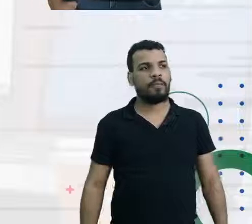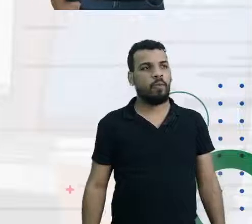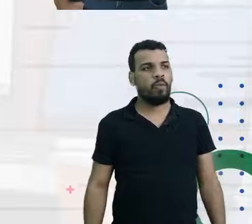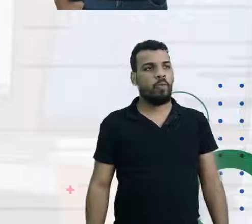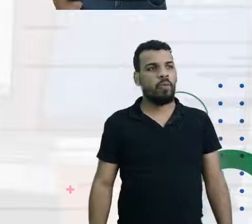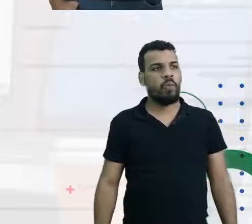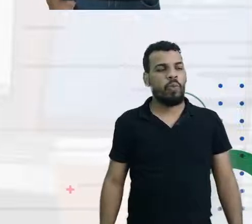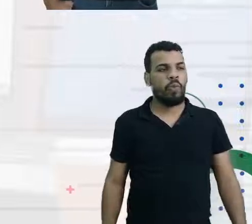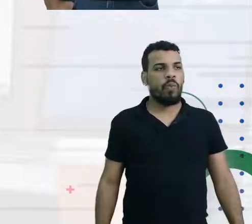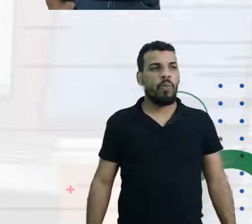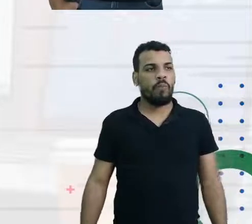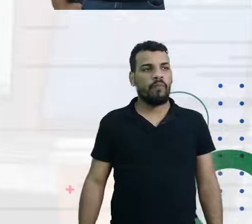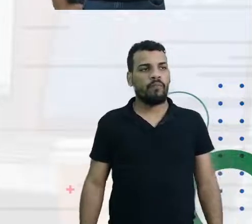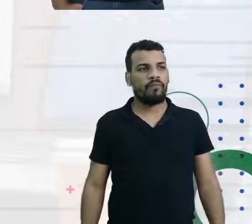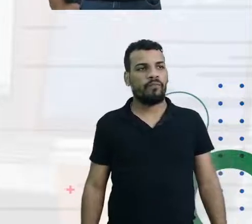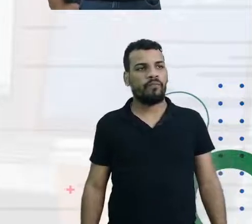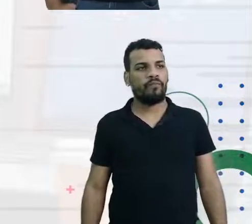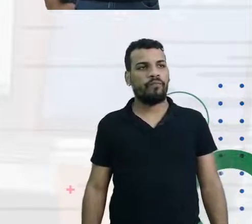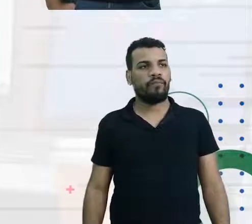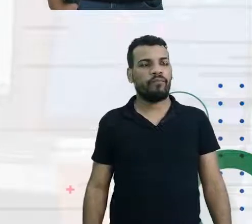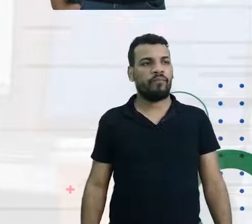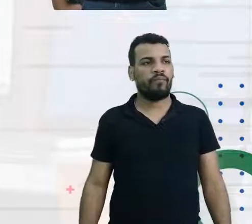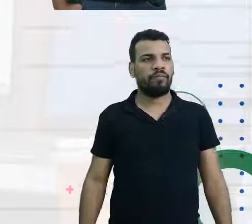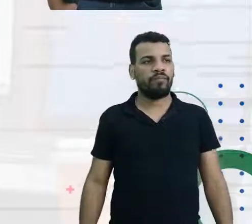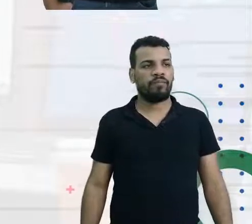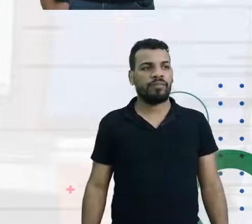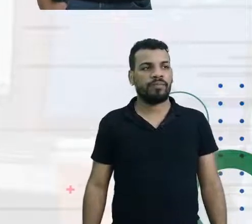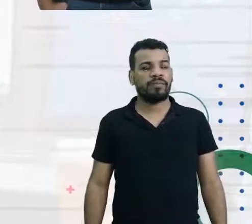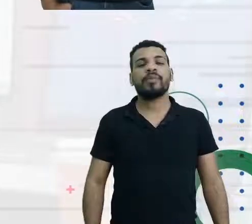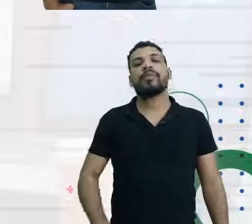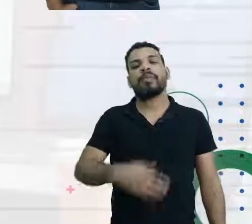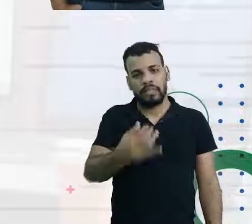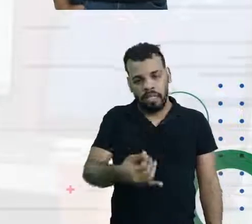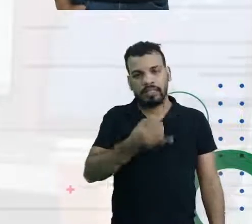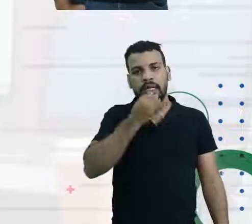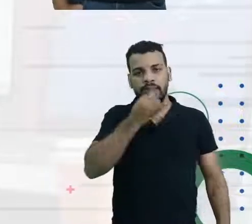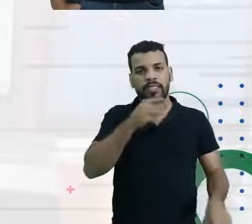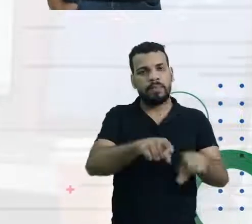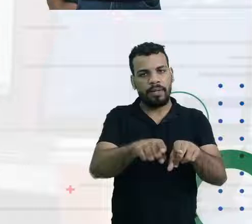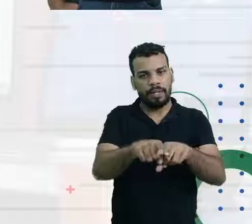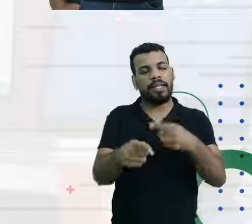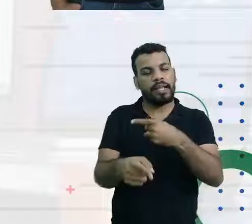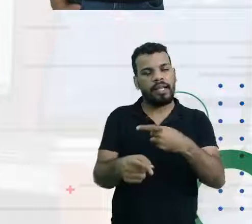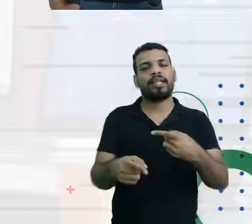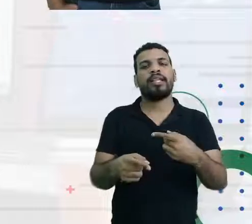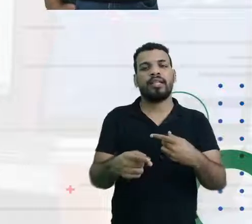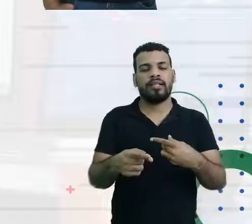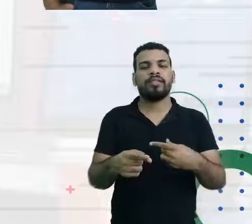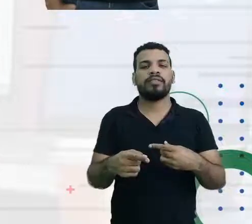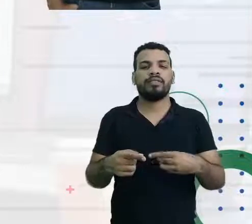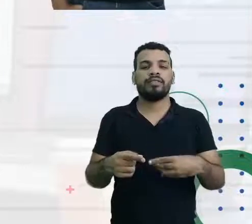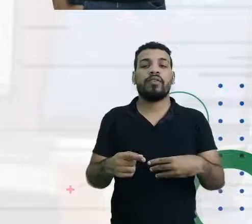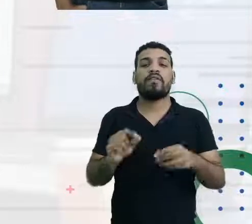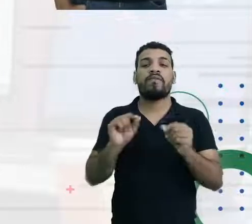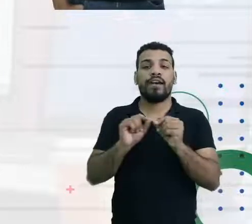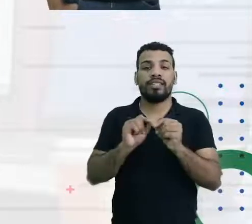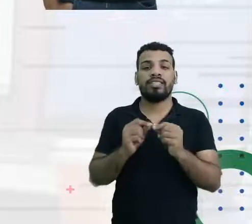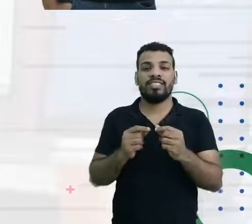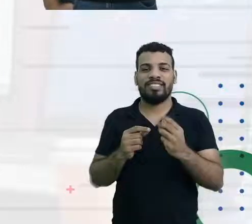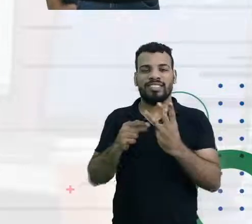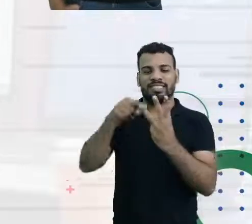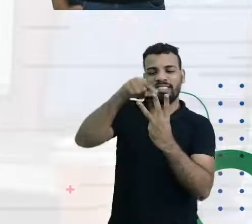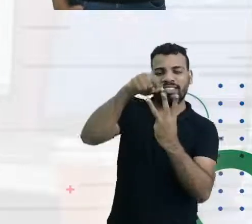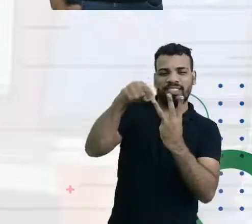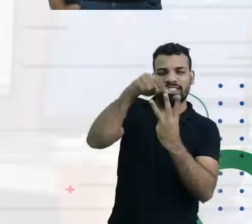Então, mais um exemplo, Journey. Journey faz o uso das duas técnicas dentro do